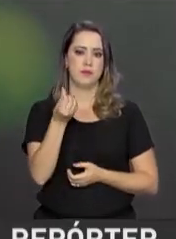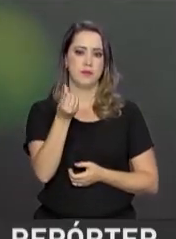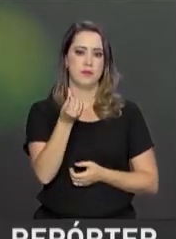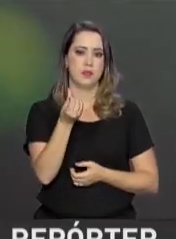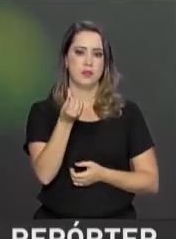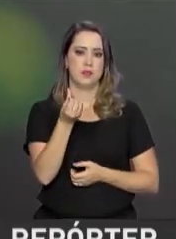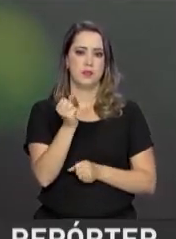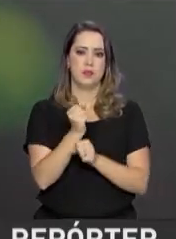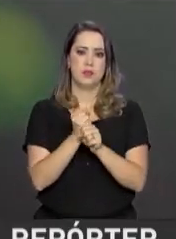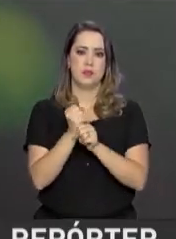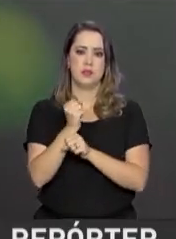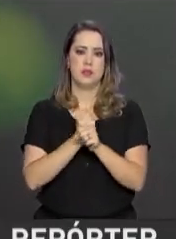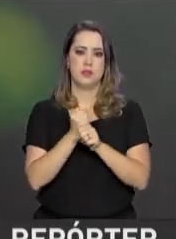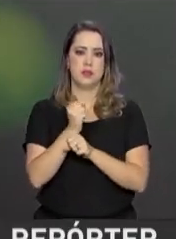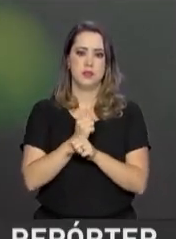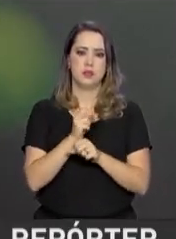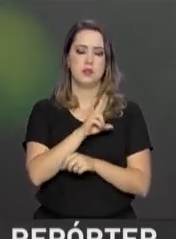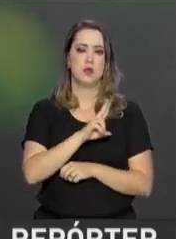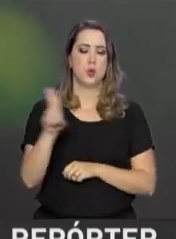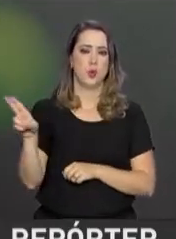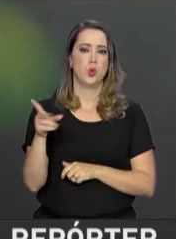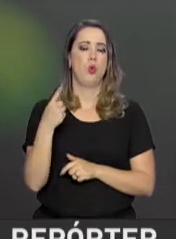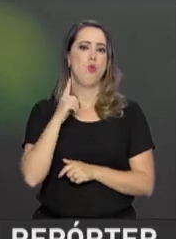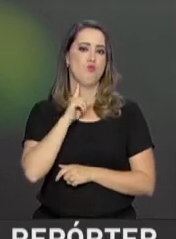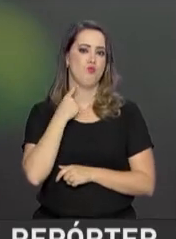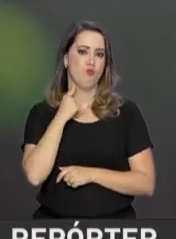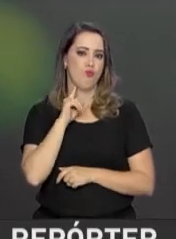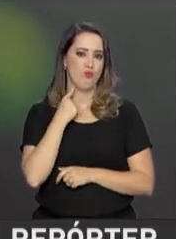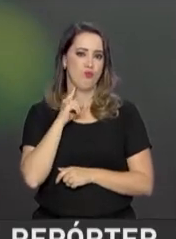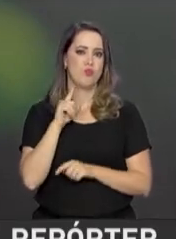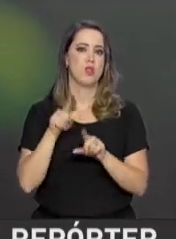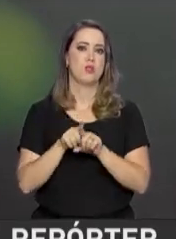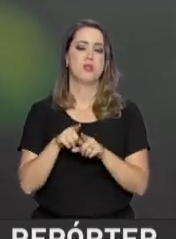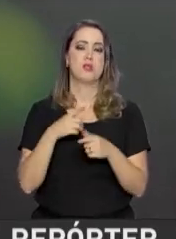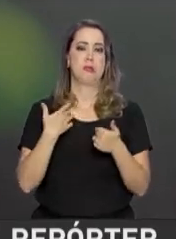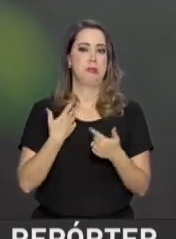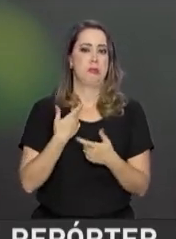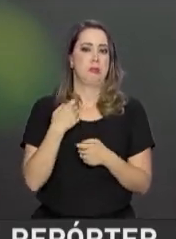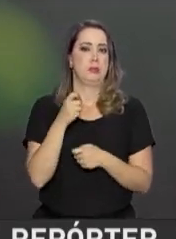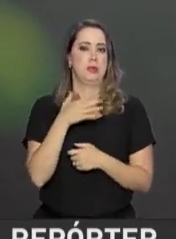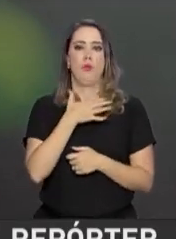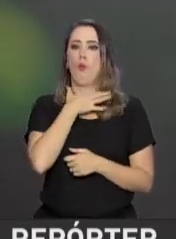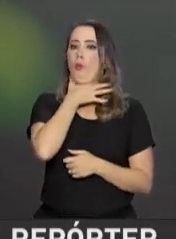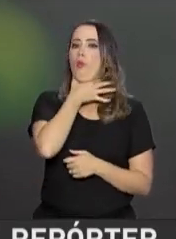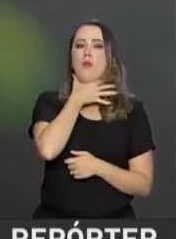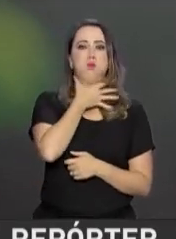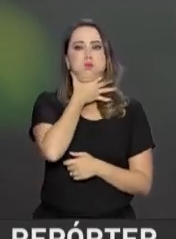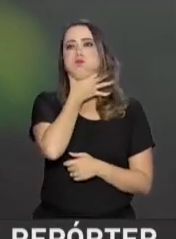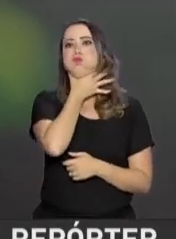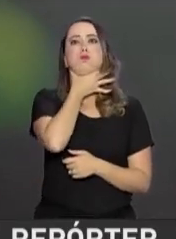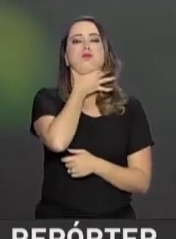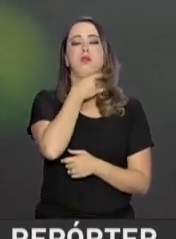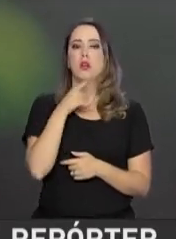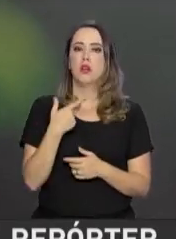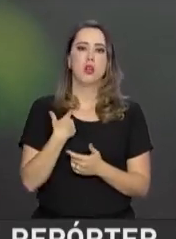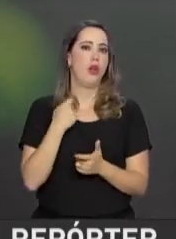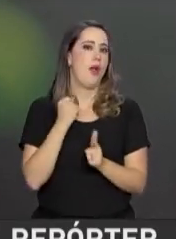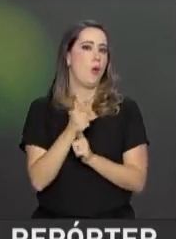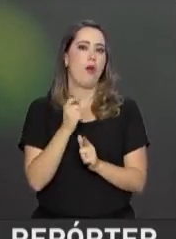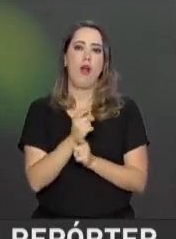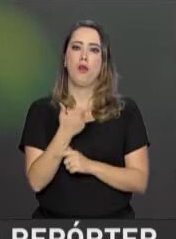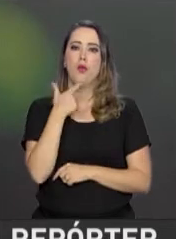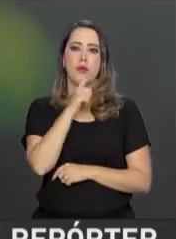como o nome sujo desde que minha filha nasceu e passando com muitos apertos se queira tentar alugar um apartamento não ter um fiador